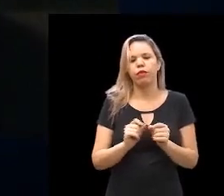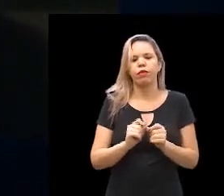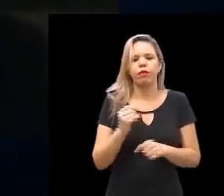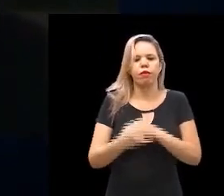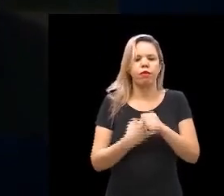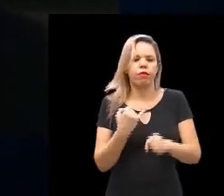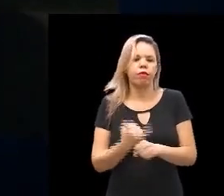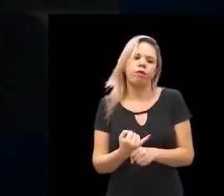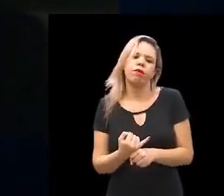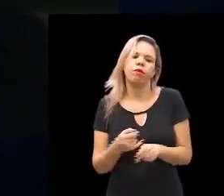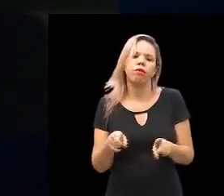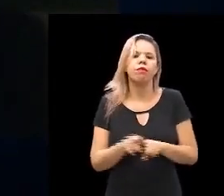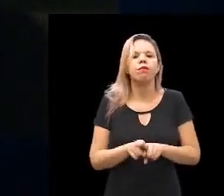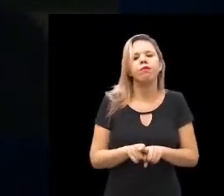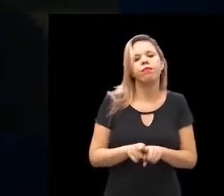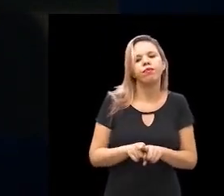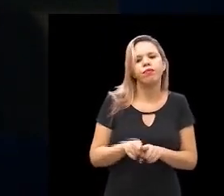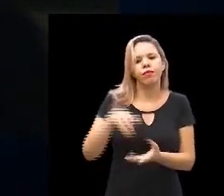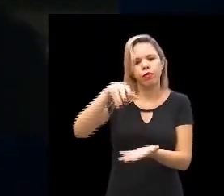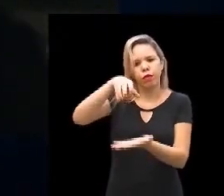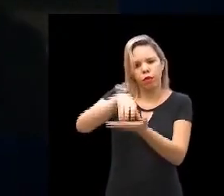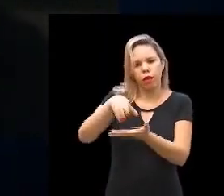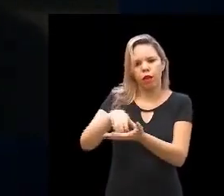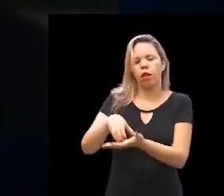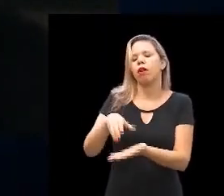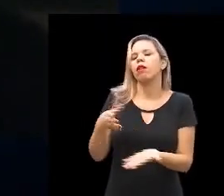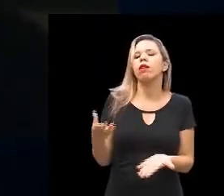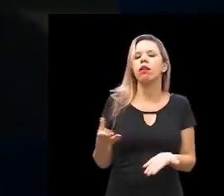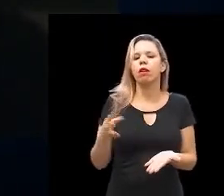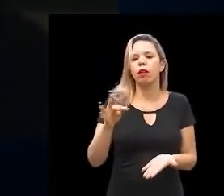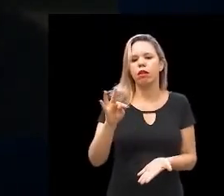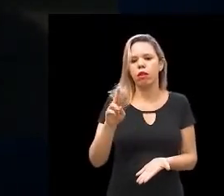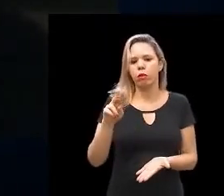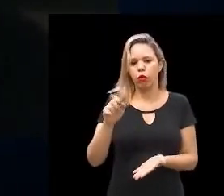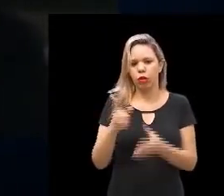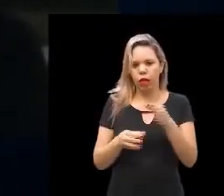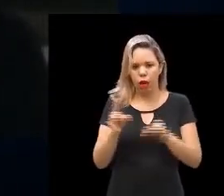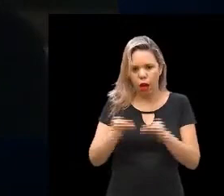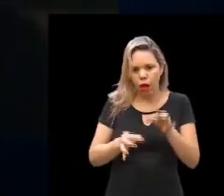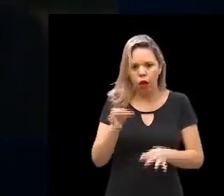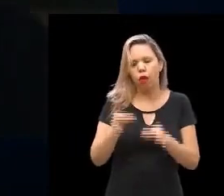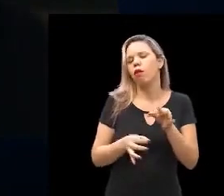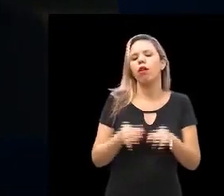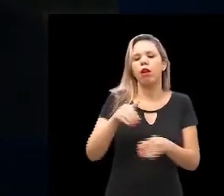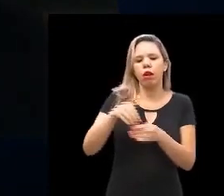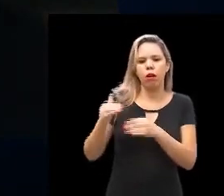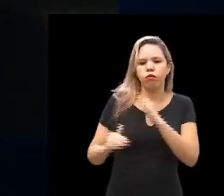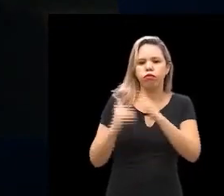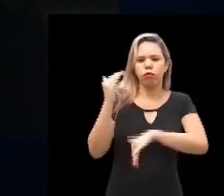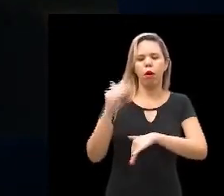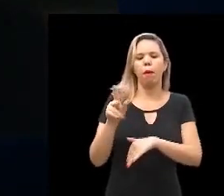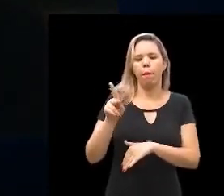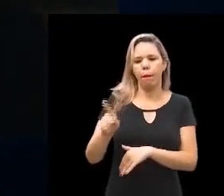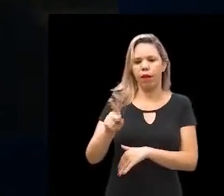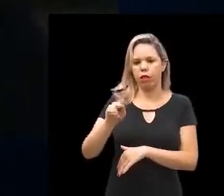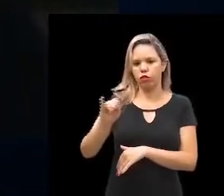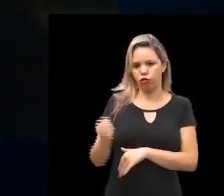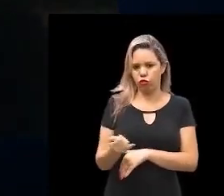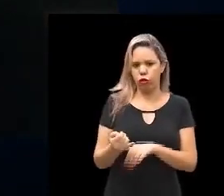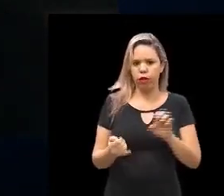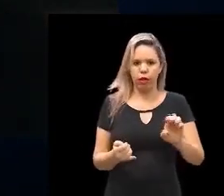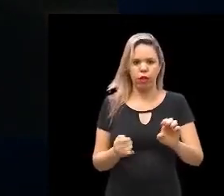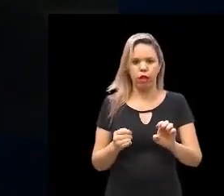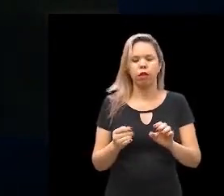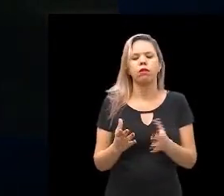feitas online. Além disso, o Tribunal Superior Eleitoral ele criou um sistema chamado de PJE, né,